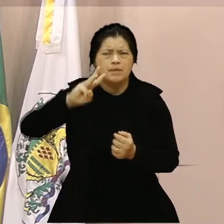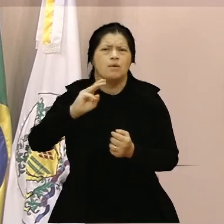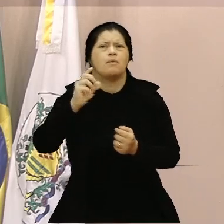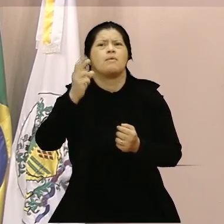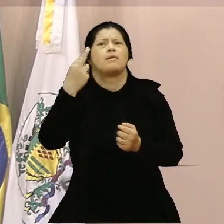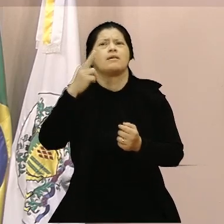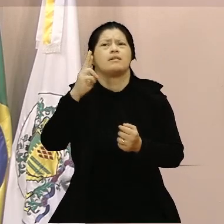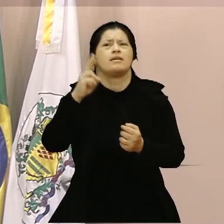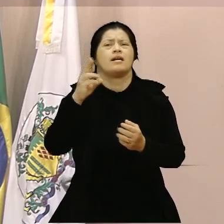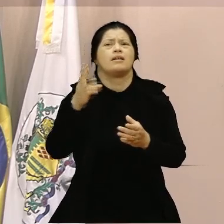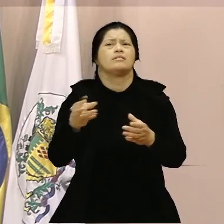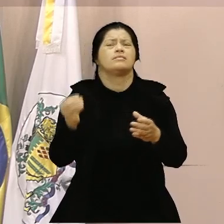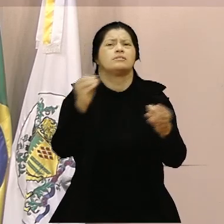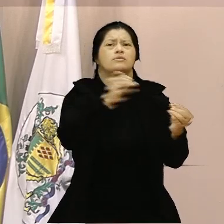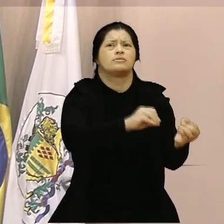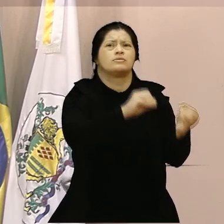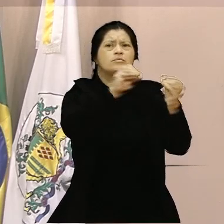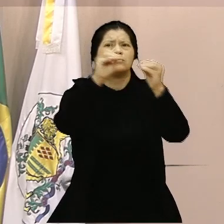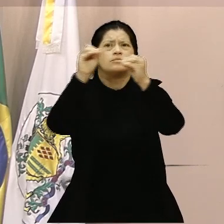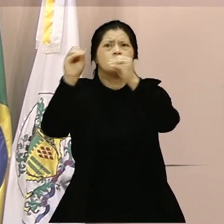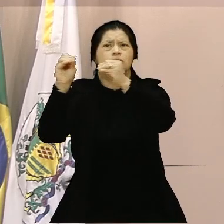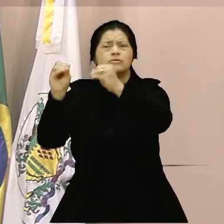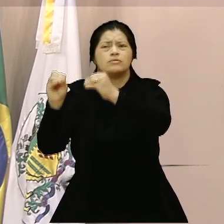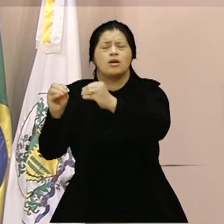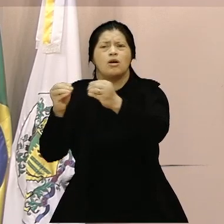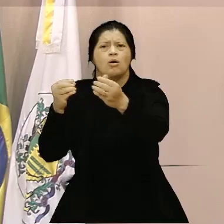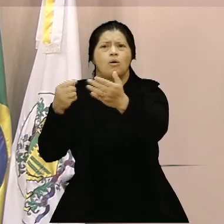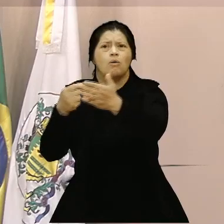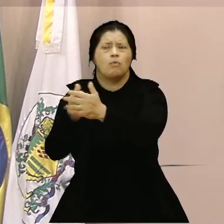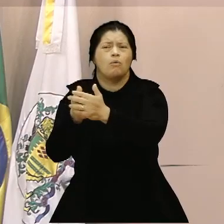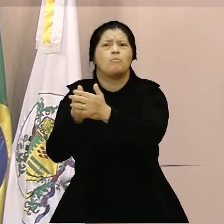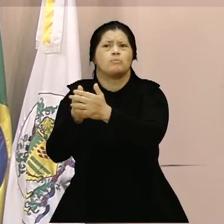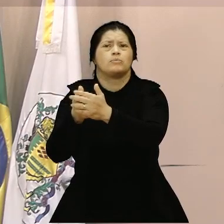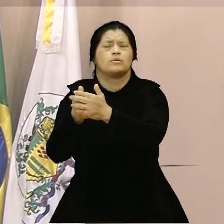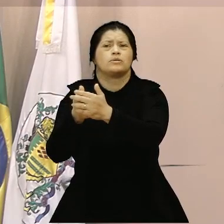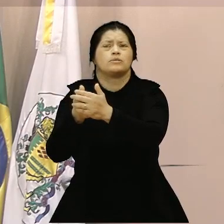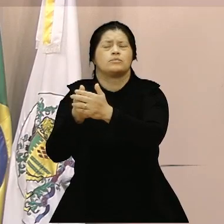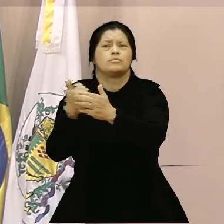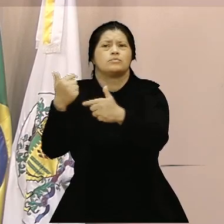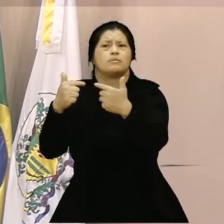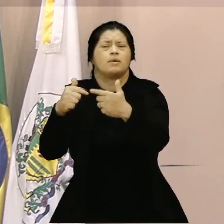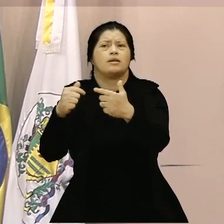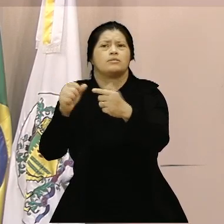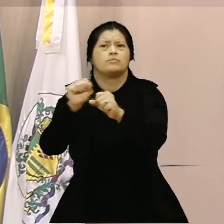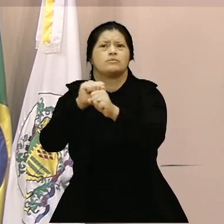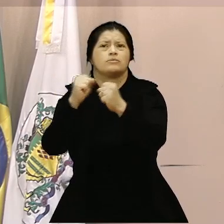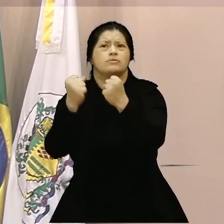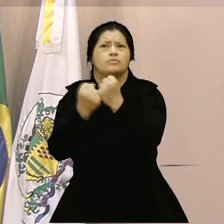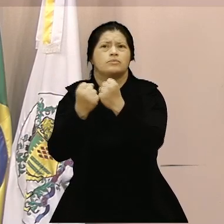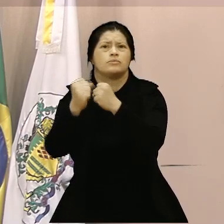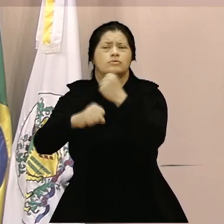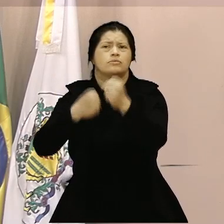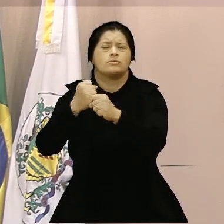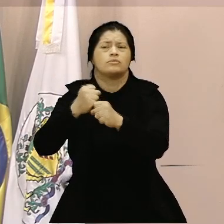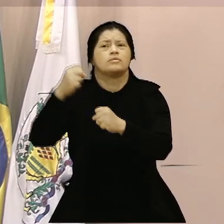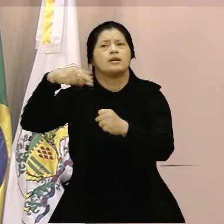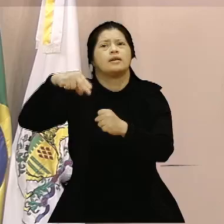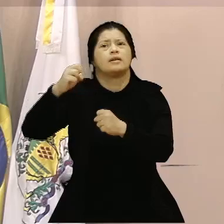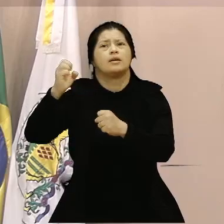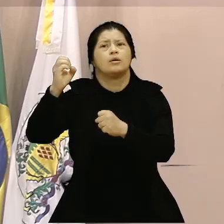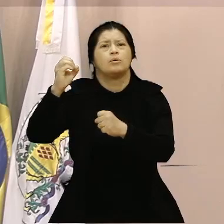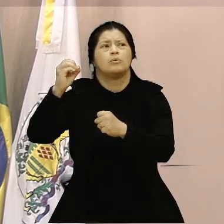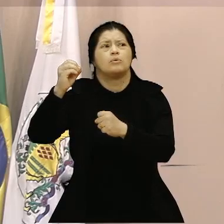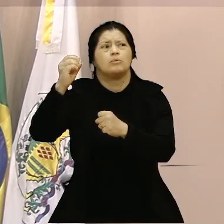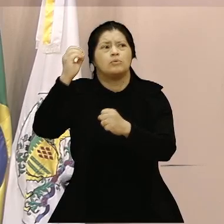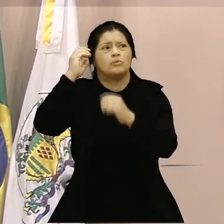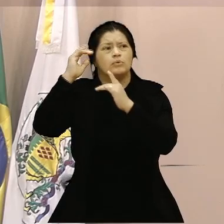ser investidos para a compra desse serviço, que são os atendimentos da neuropediatria. E a gente